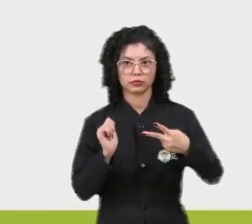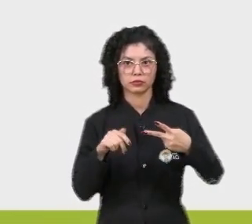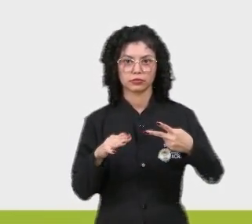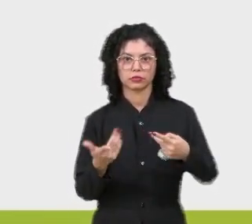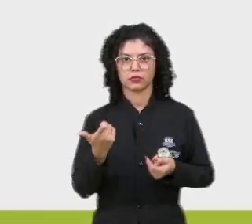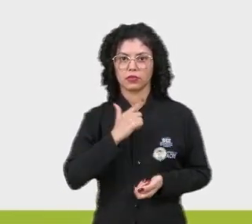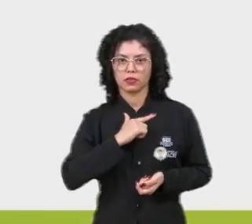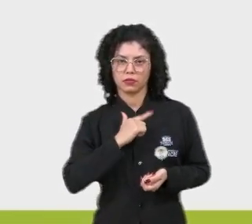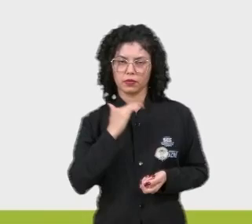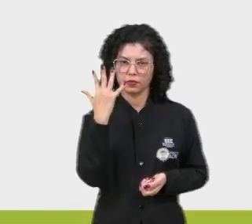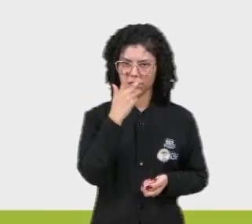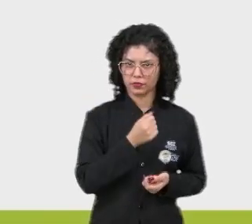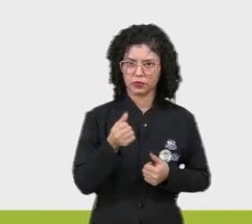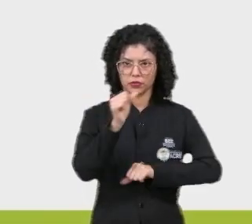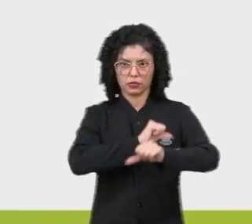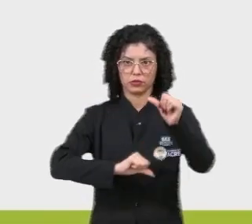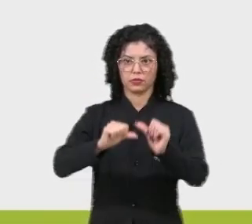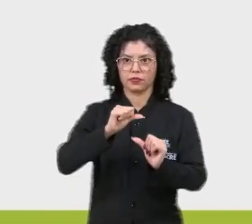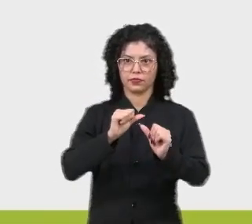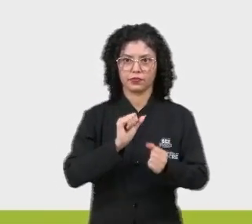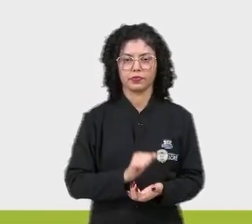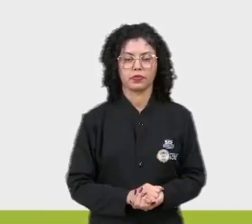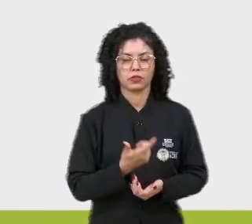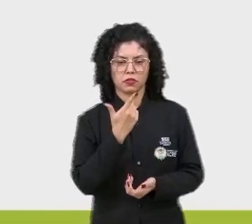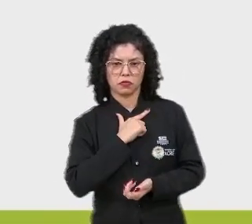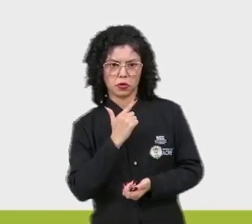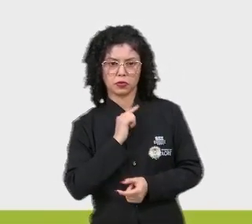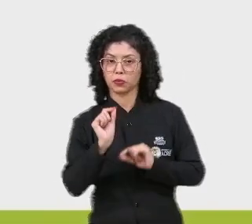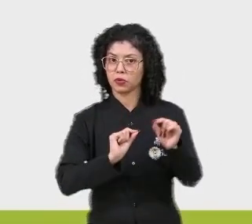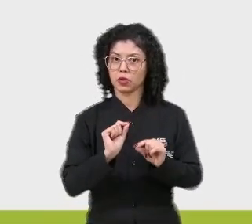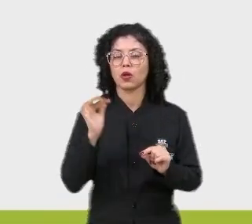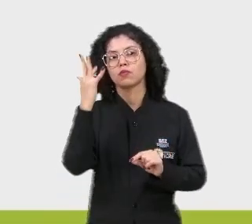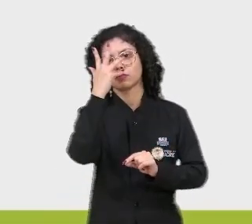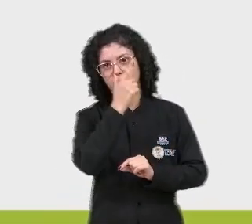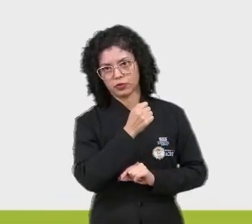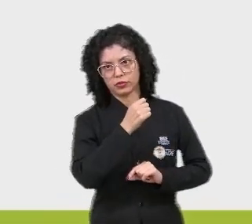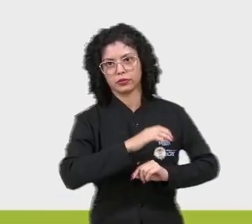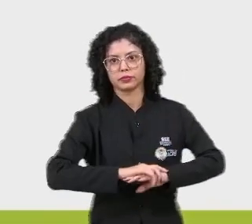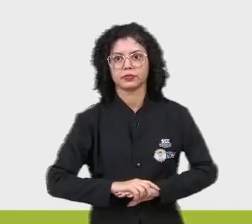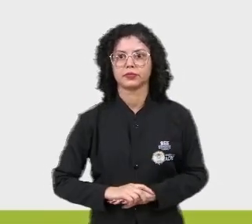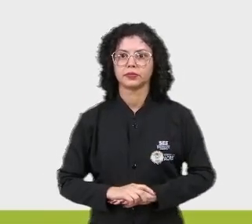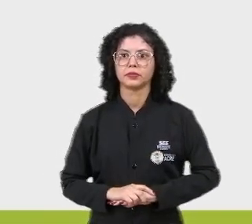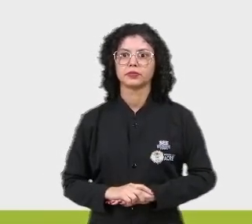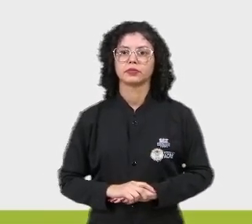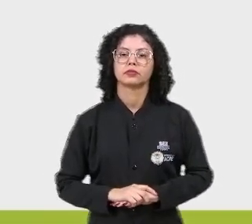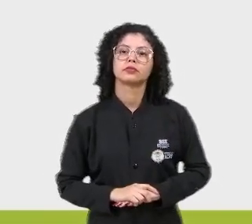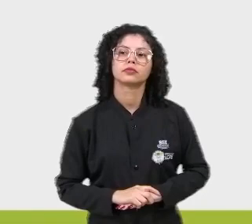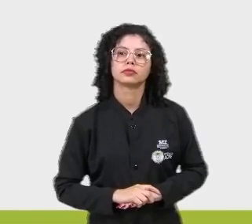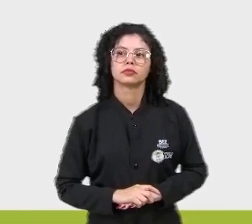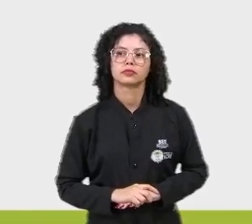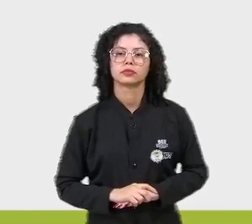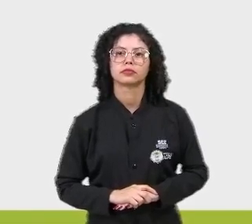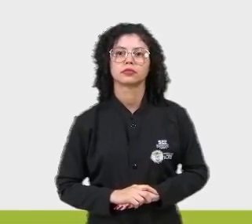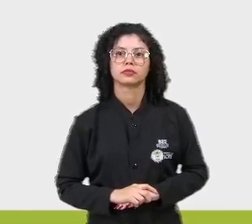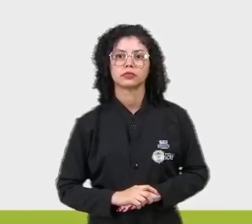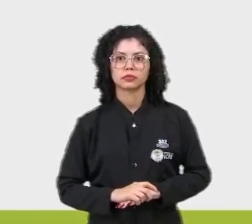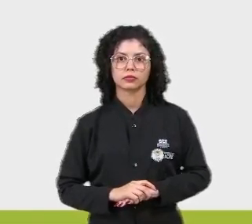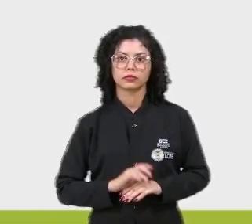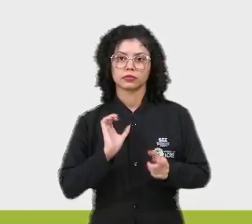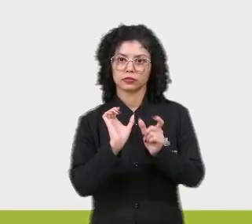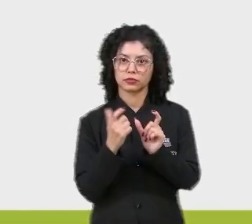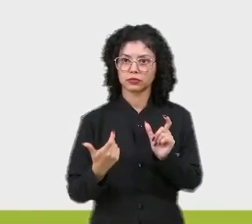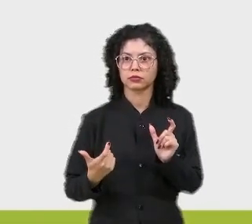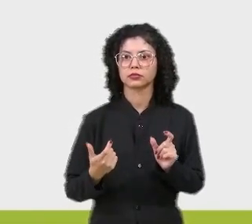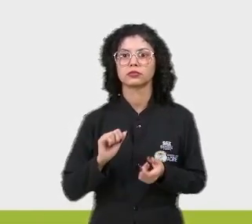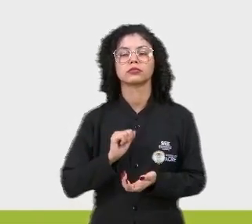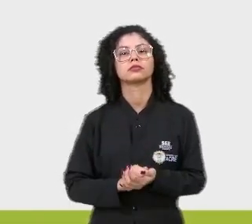feio e bonito que é o oposto de feio aquilo que é bonito então uma eh sinônimo gente